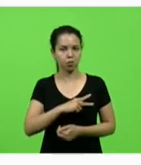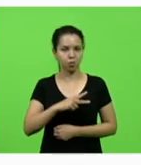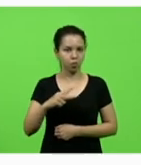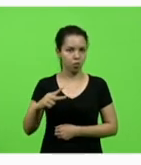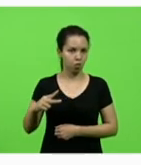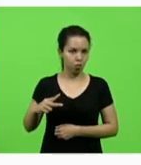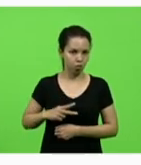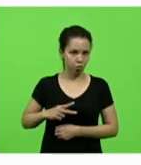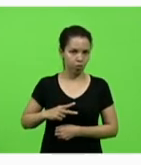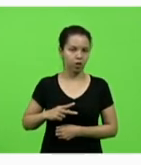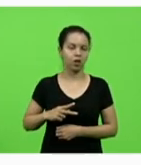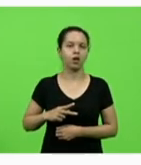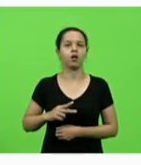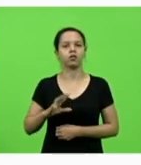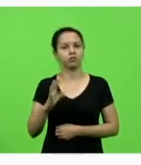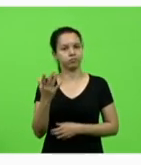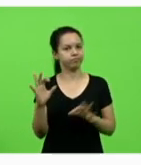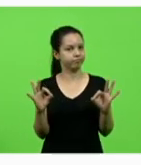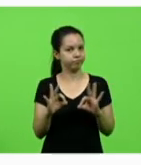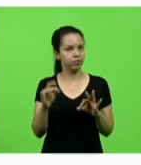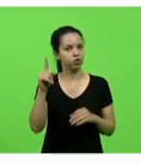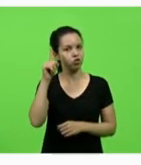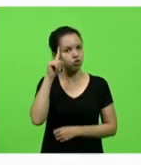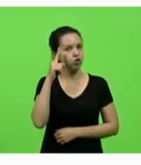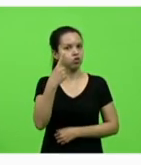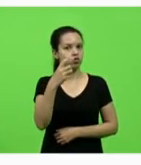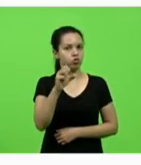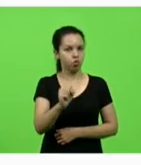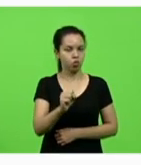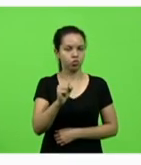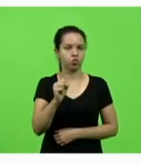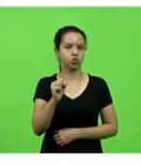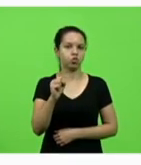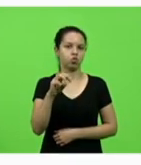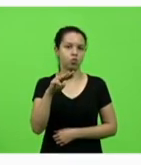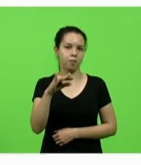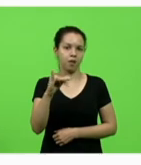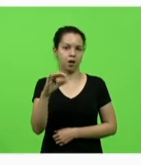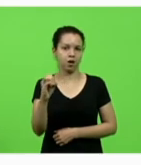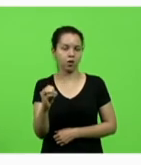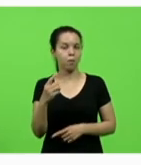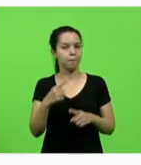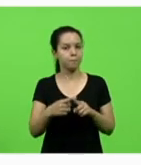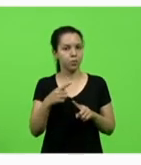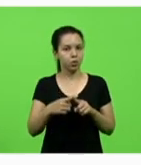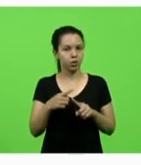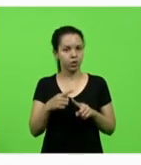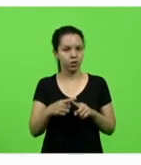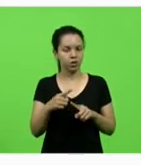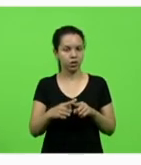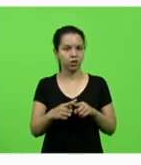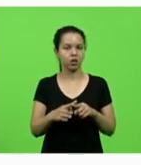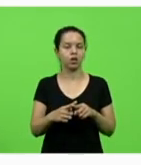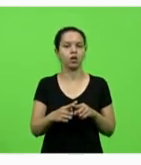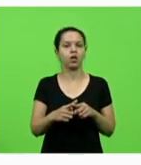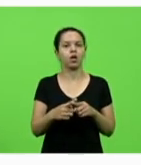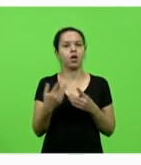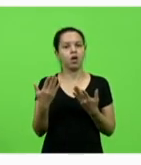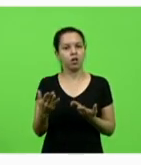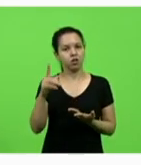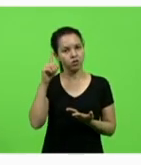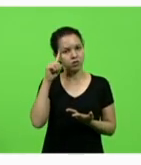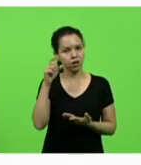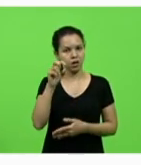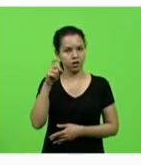estava prevista para o dia 18 de maio, em função do luto oficial do ex-senador